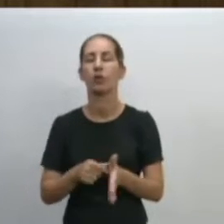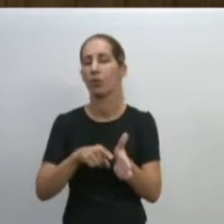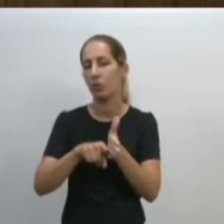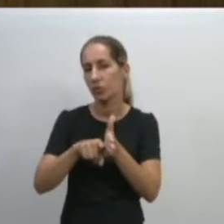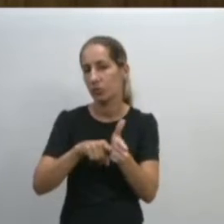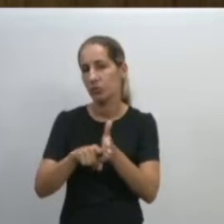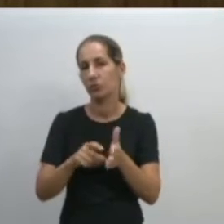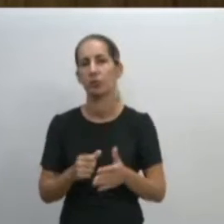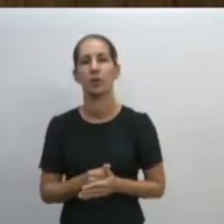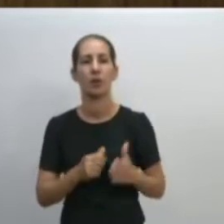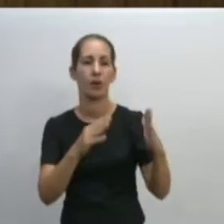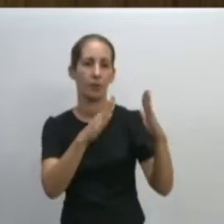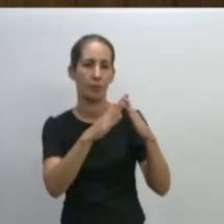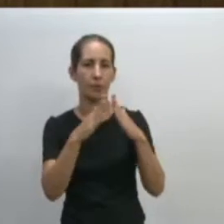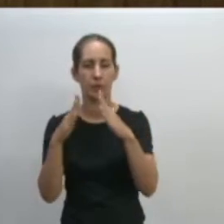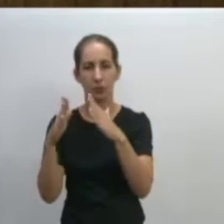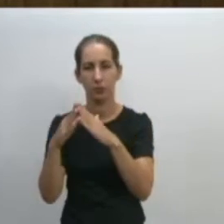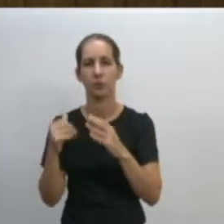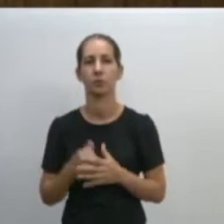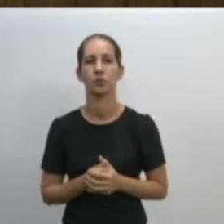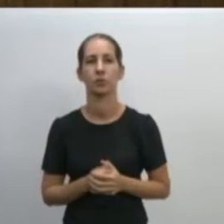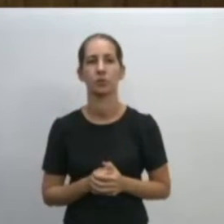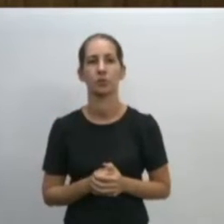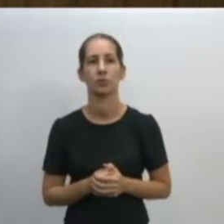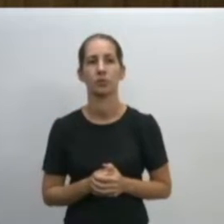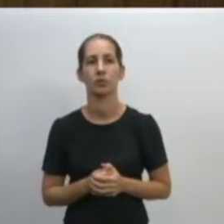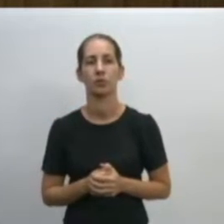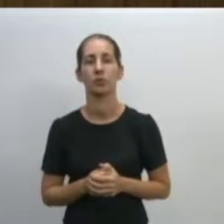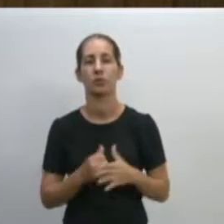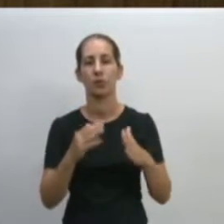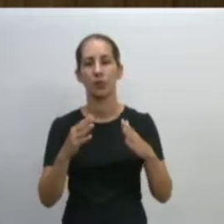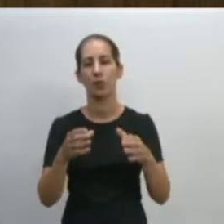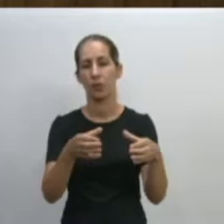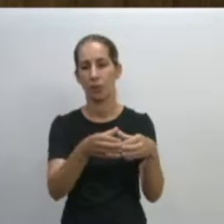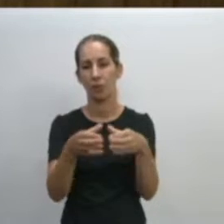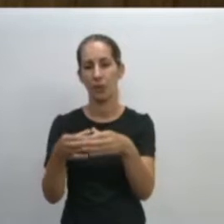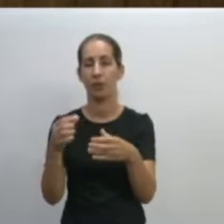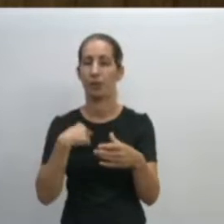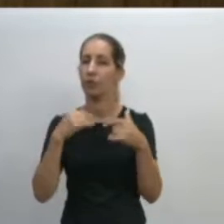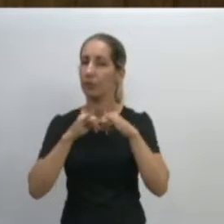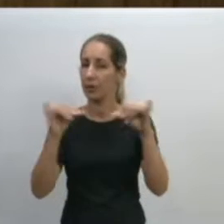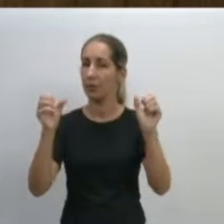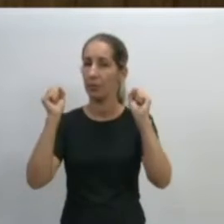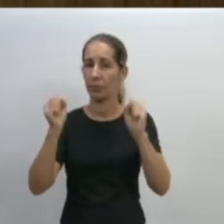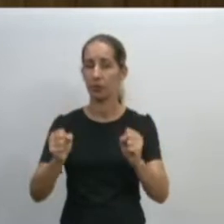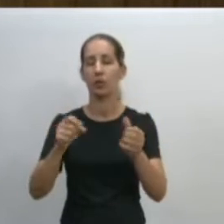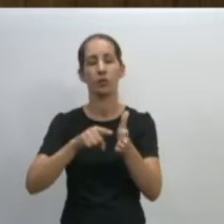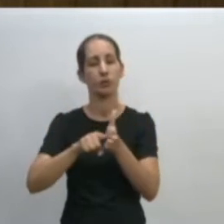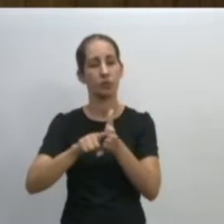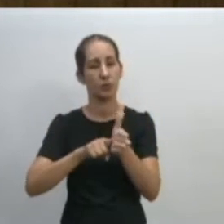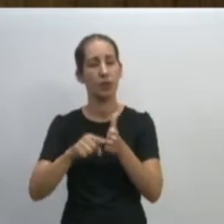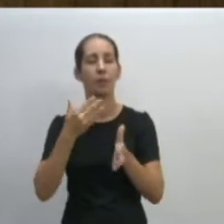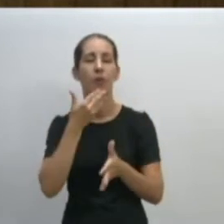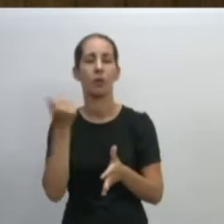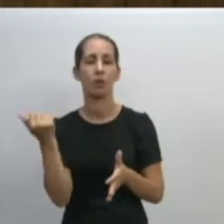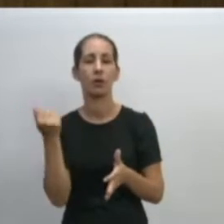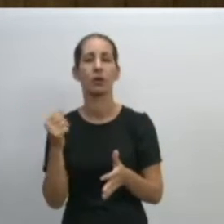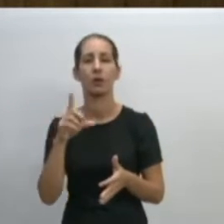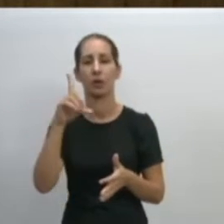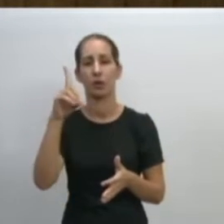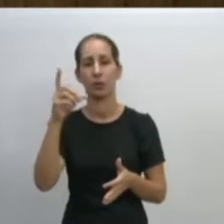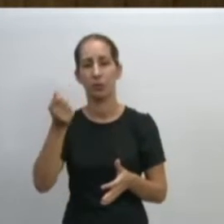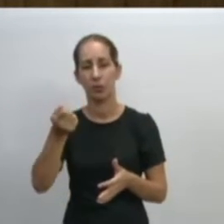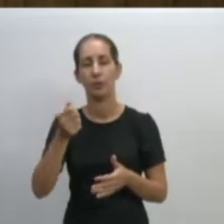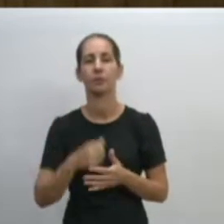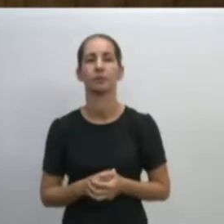consulta aos moradores, aos moradores desses bairros que eu citei, para que a gente possa tá também melhorando a LOA,